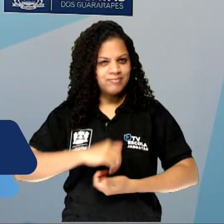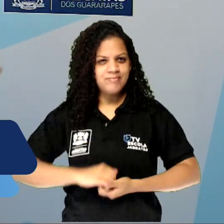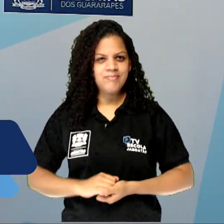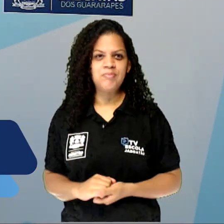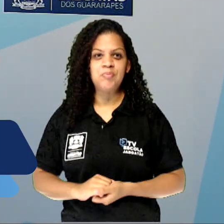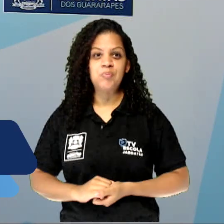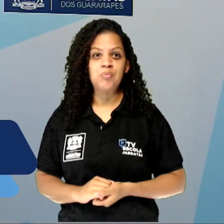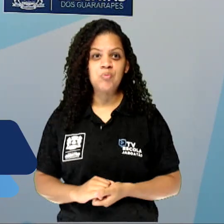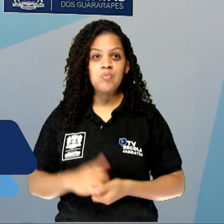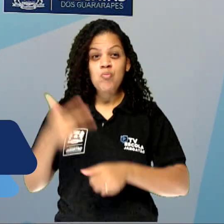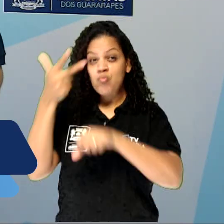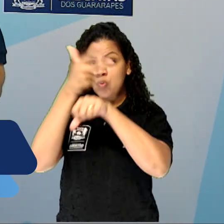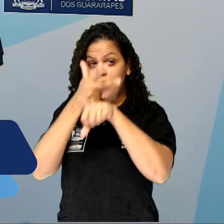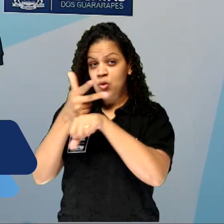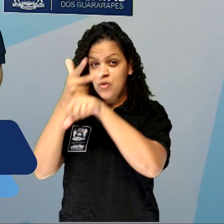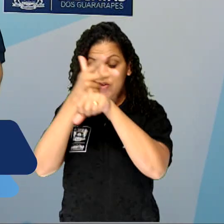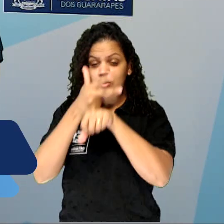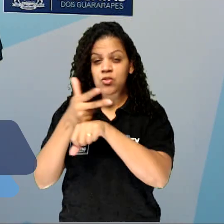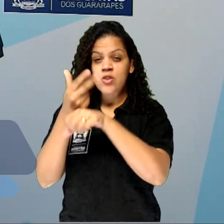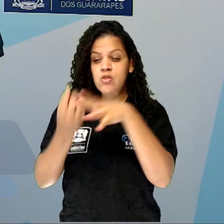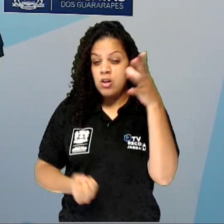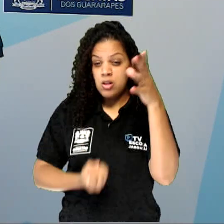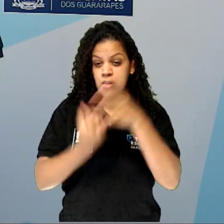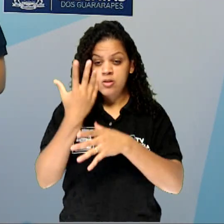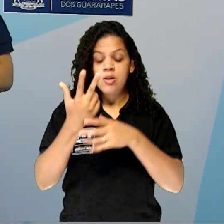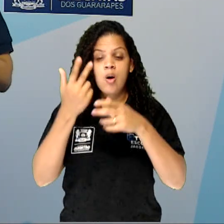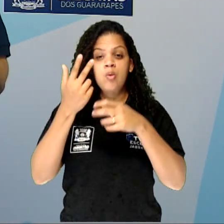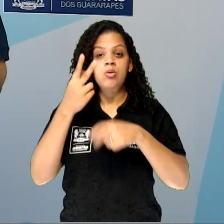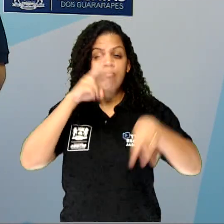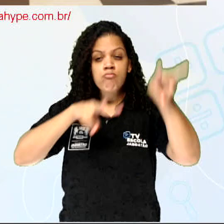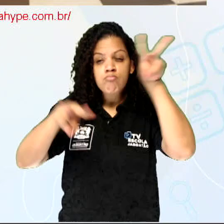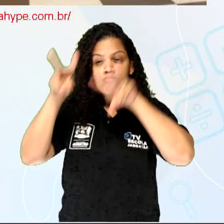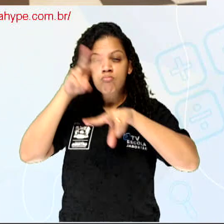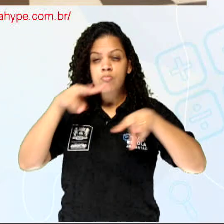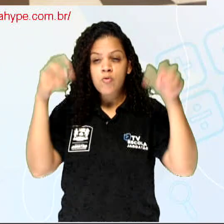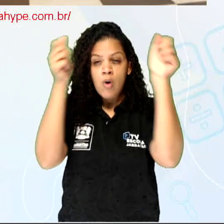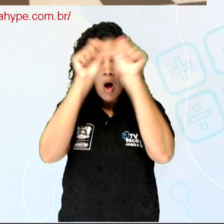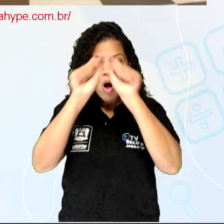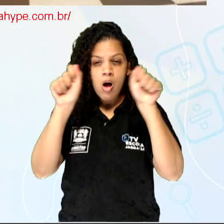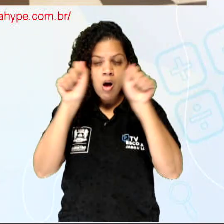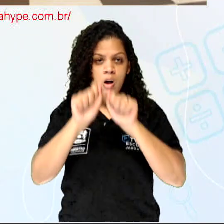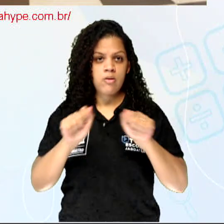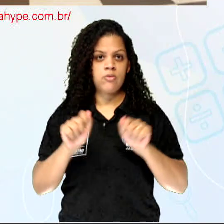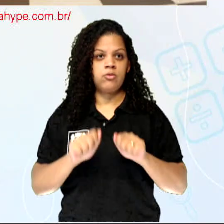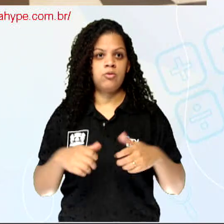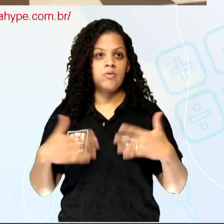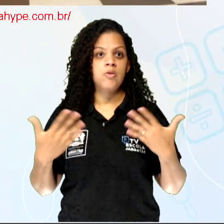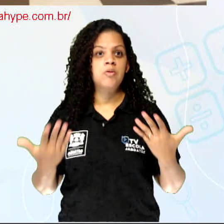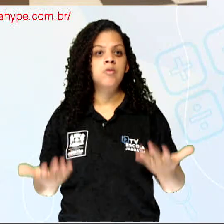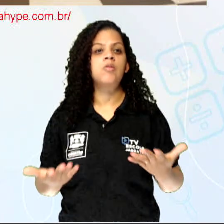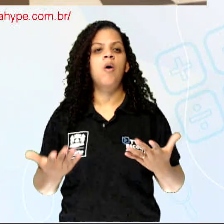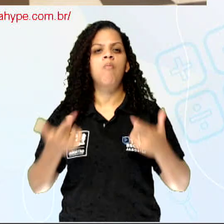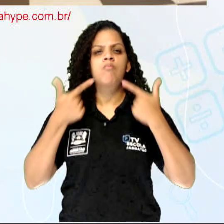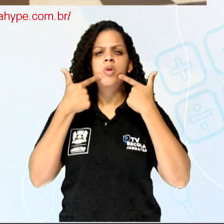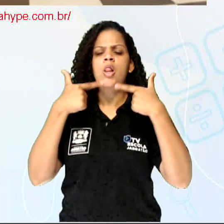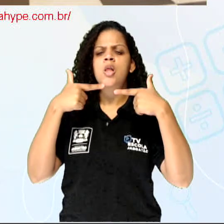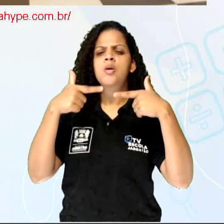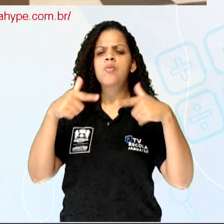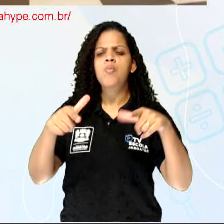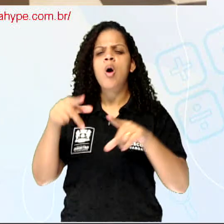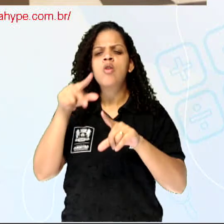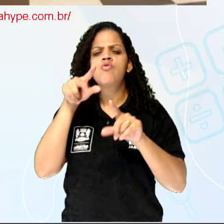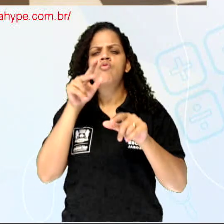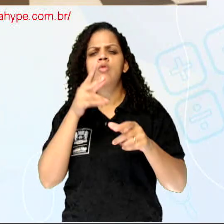O vídeo na produção em artes visuais. Essa linguagem explora principalmente as imagens